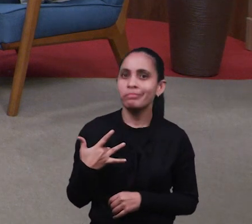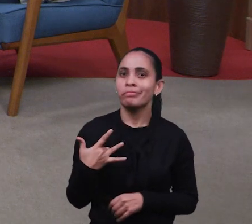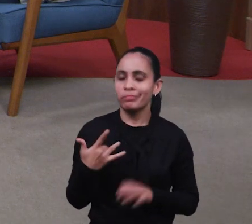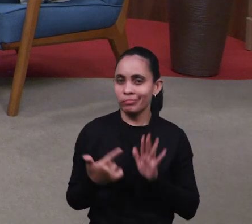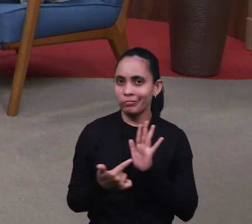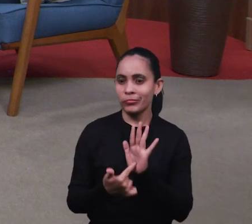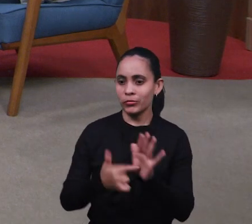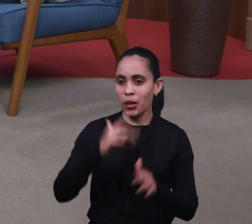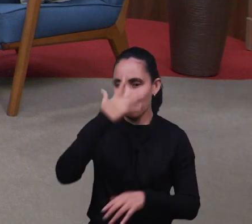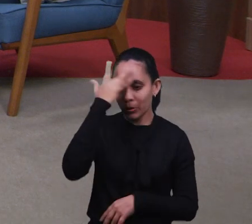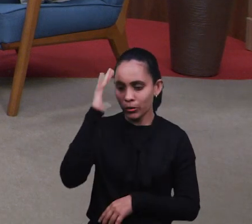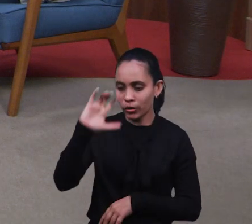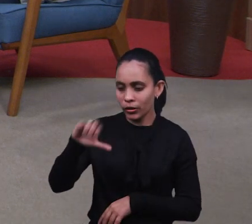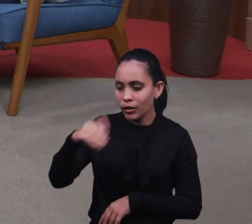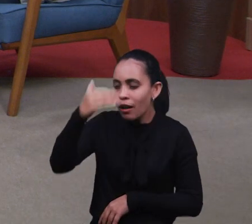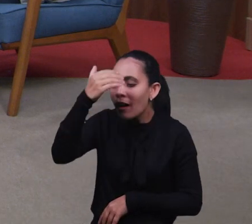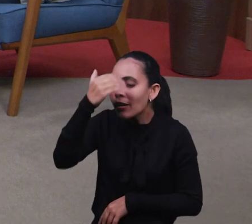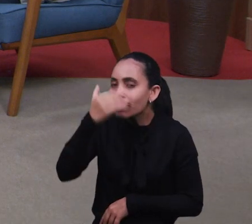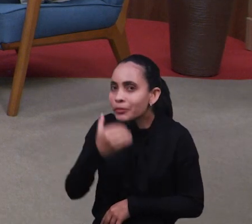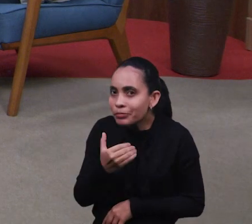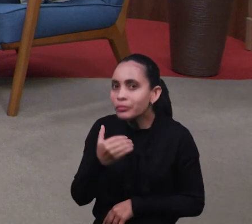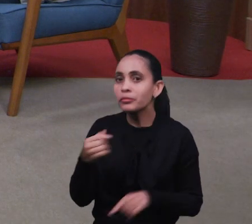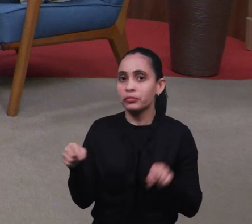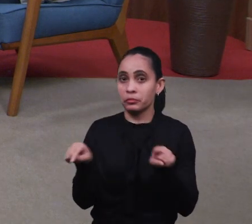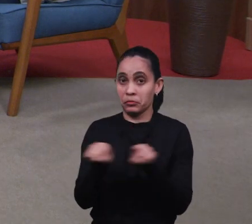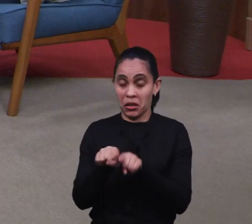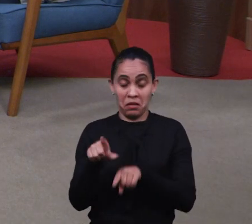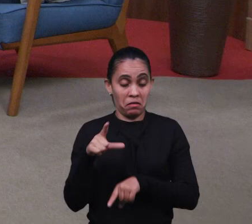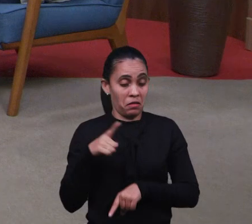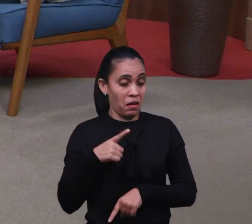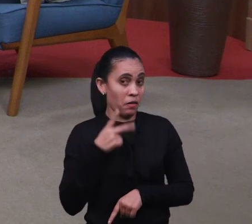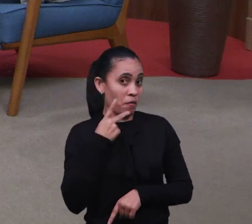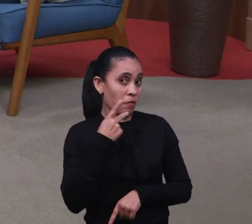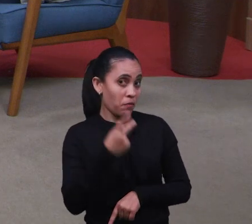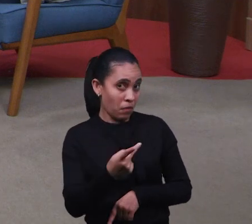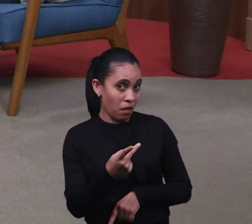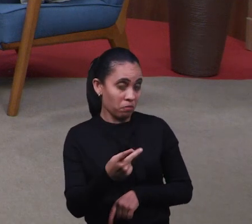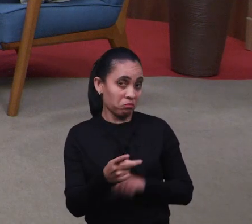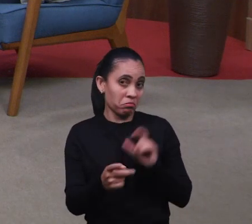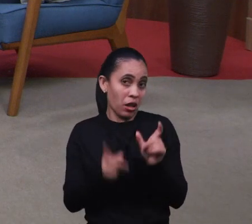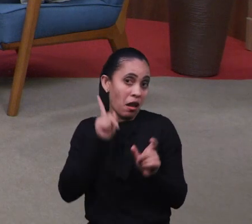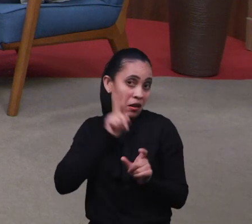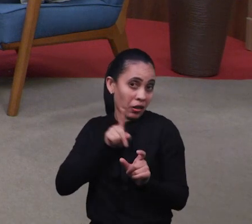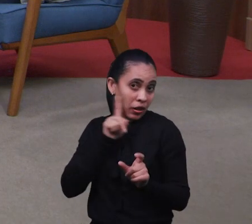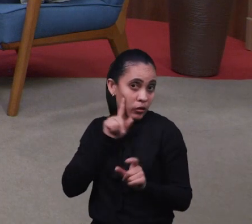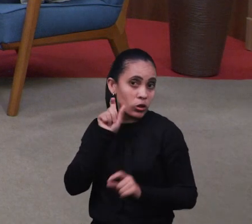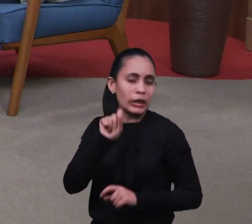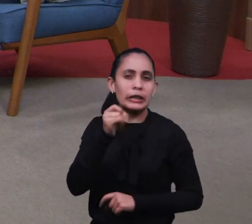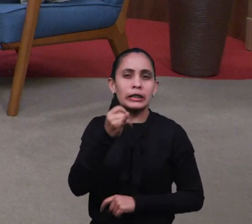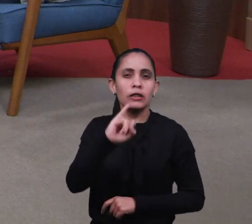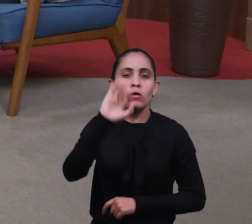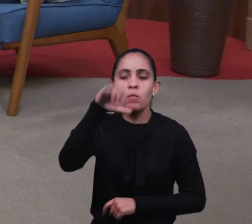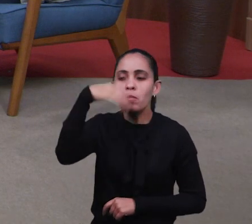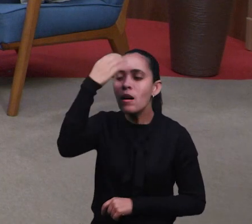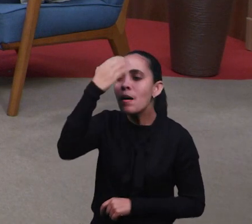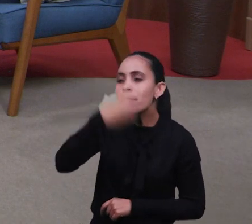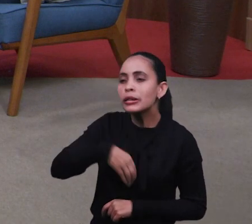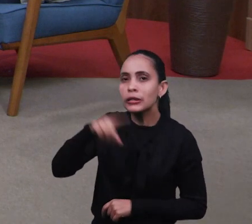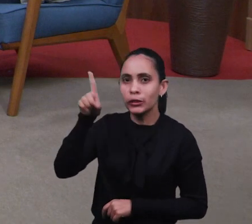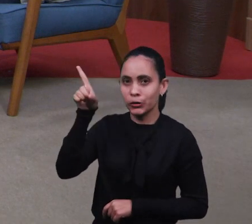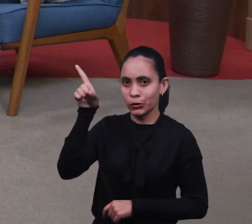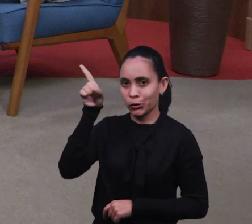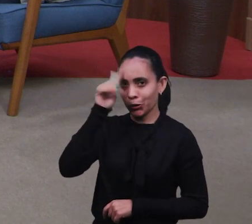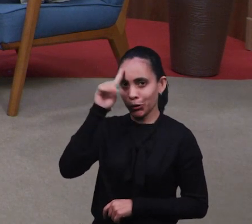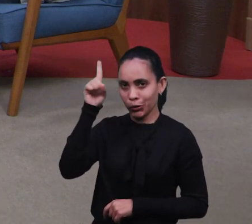Até um ditado em inglês que diz assim: coma uma maçã por dia e dispense seu médico.